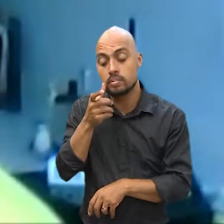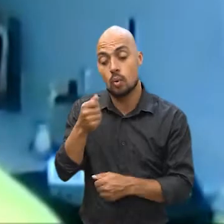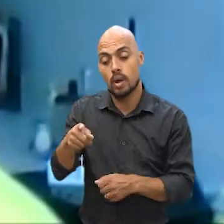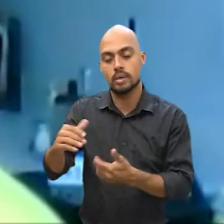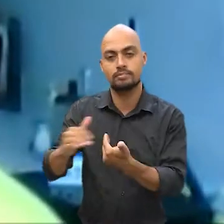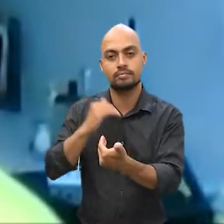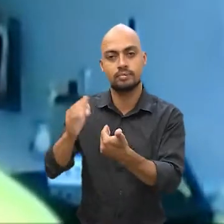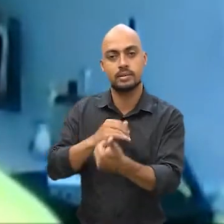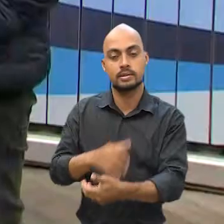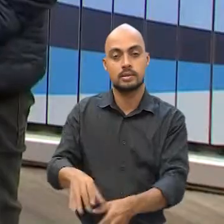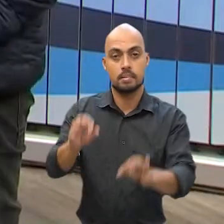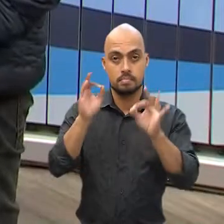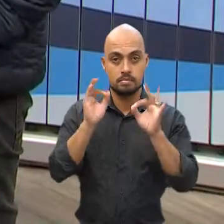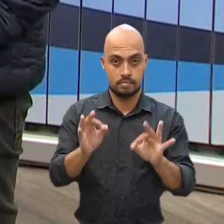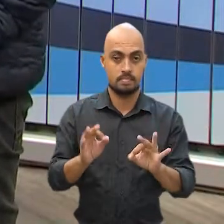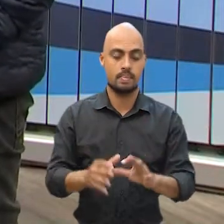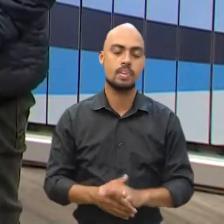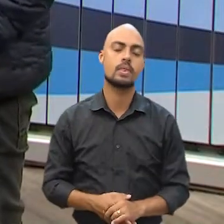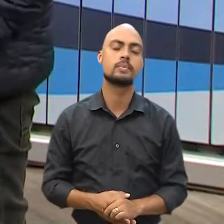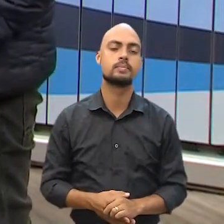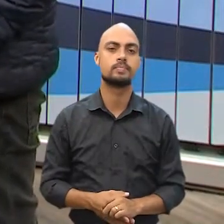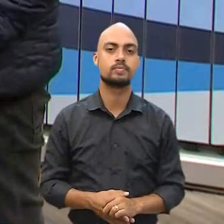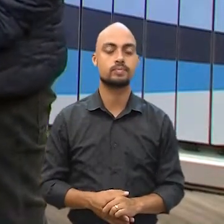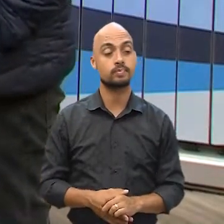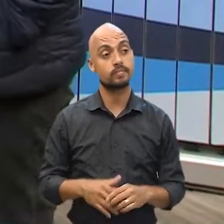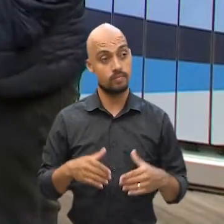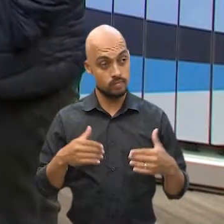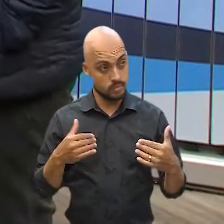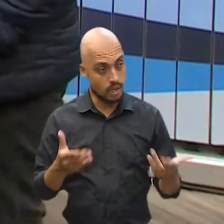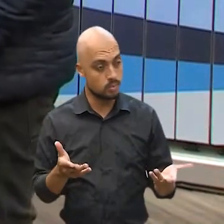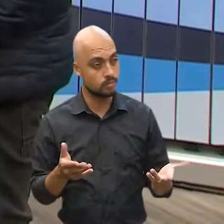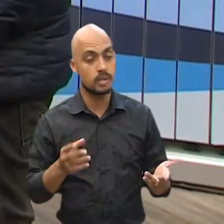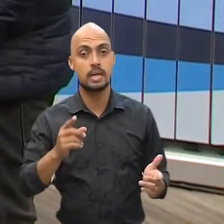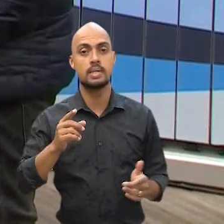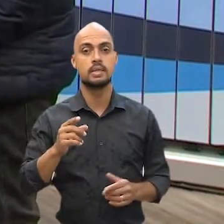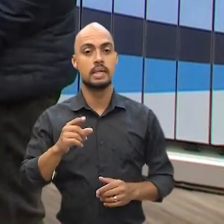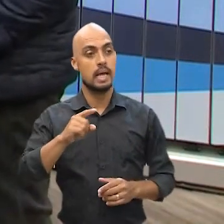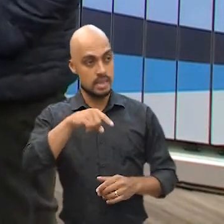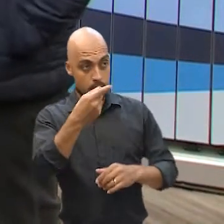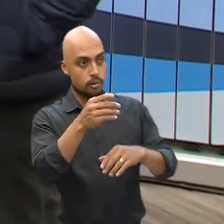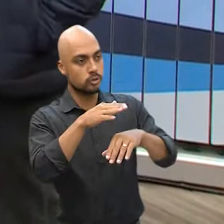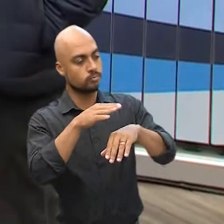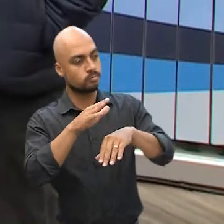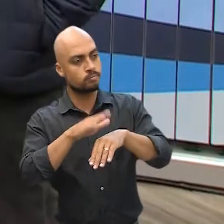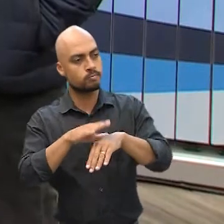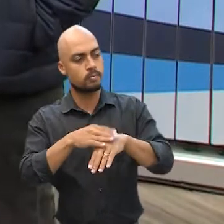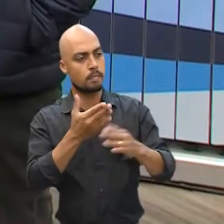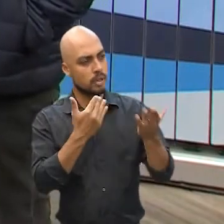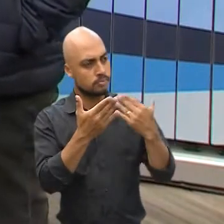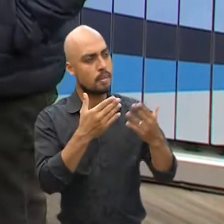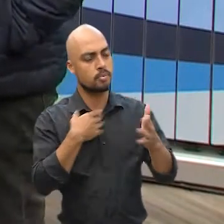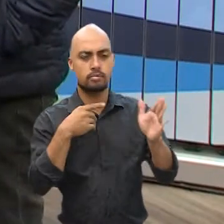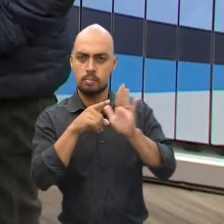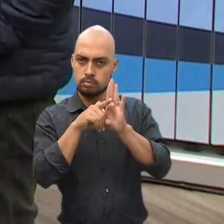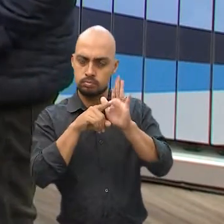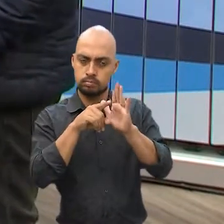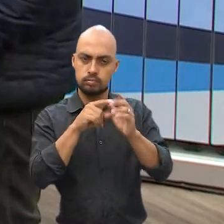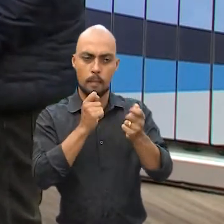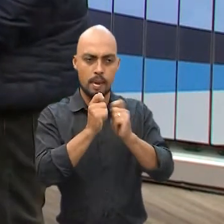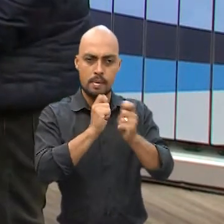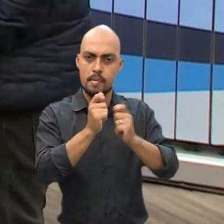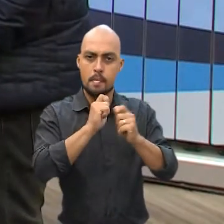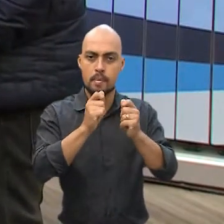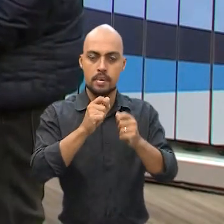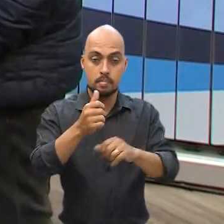possível. Inclusive, já, logo depois do nosso papo aqui, eu vou entrevistar uma fonoaudióloga. Aliás,